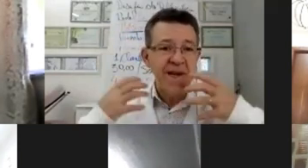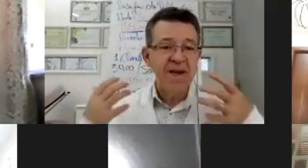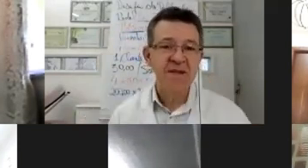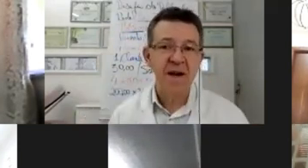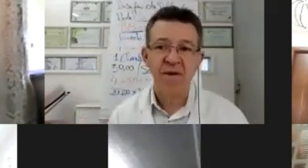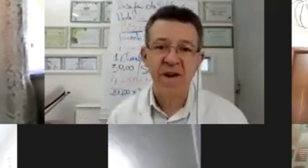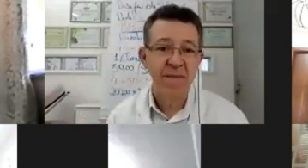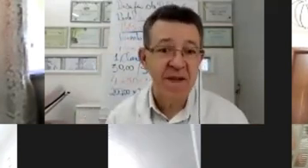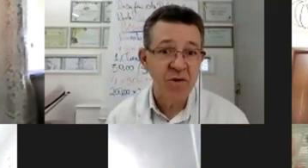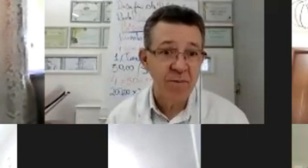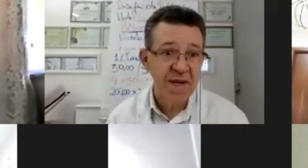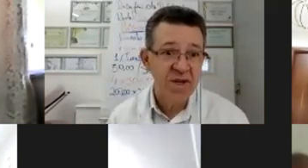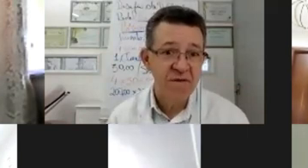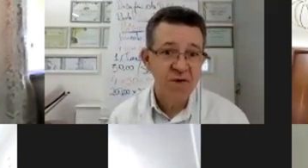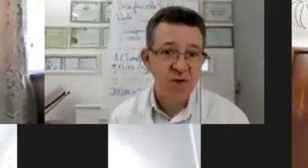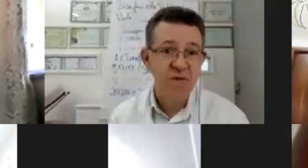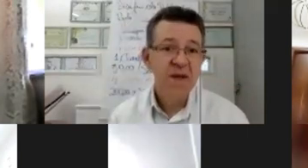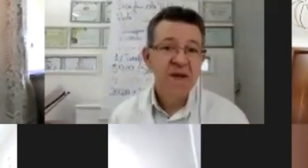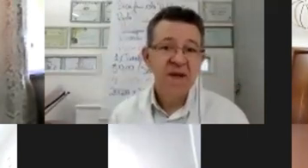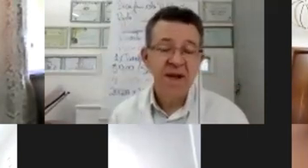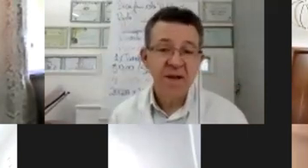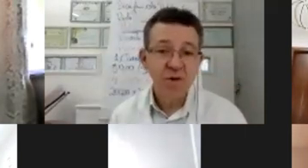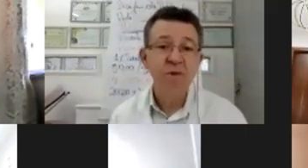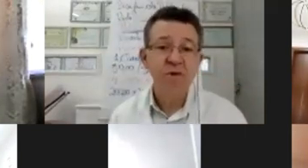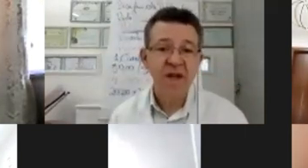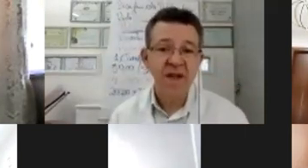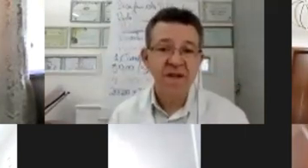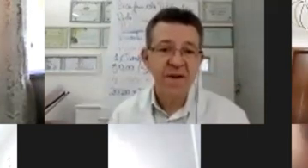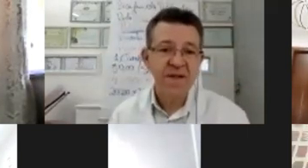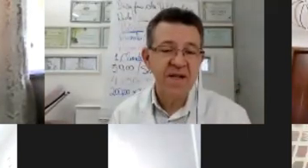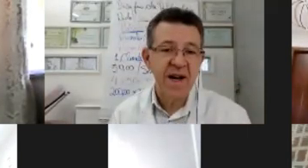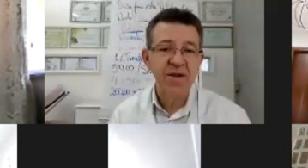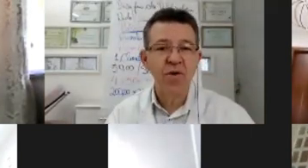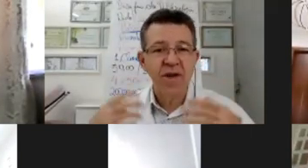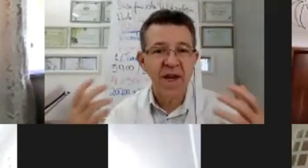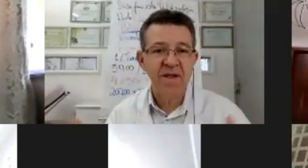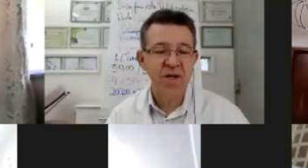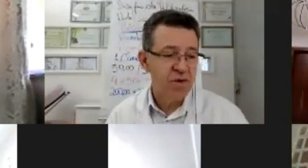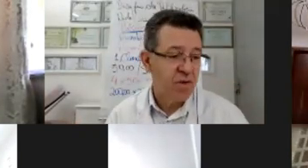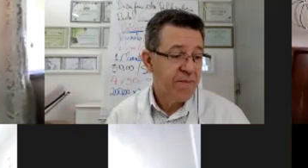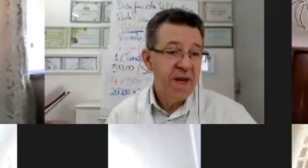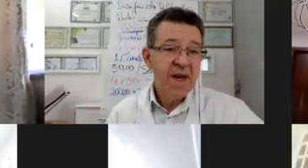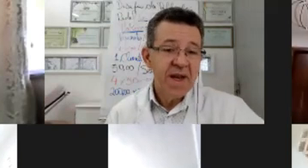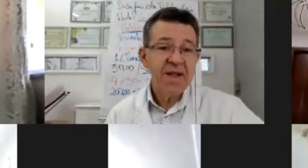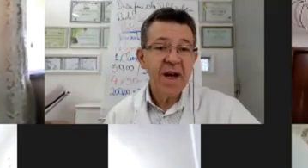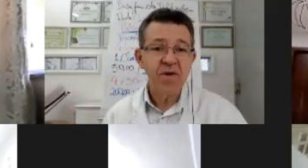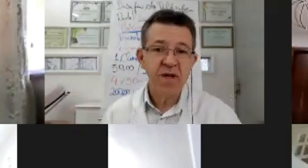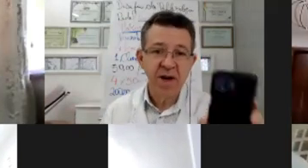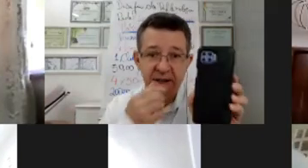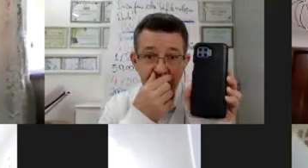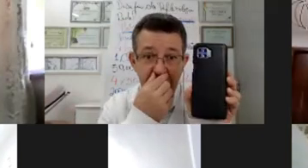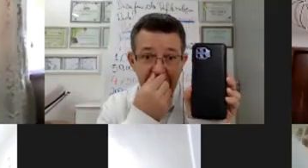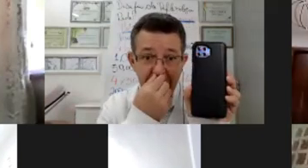se familiarizar com a ferramenta do aplicativo Zoom, que nem todo mundo tem essa facilidade ou conhece já o Zoom. Quem está